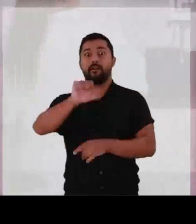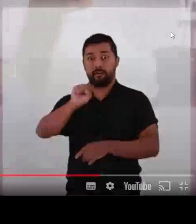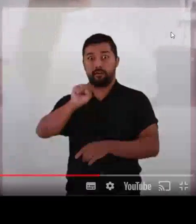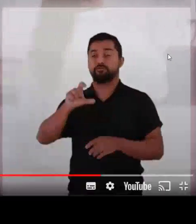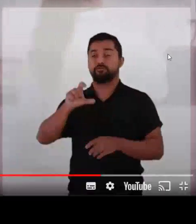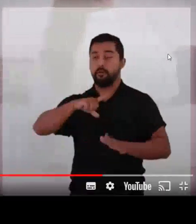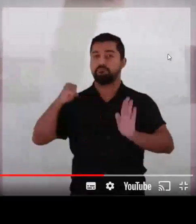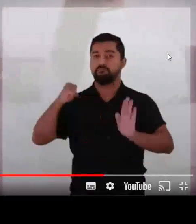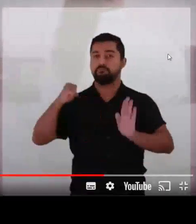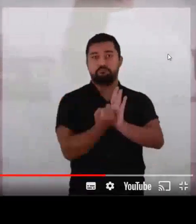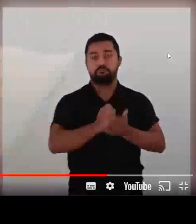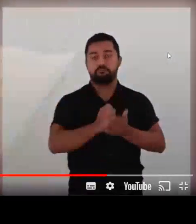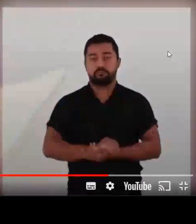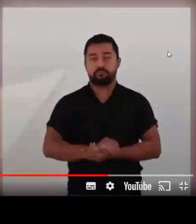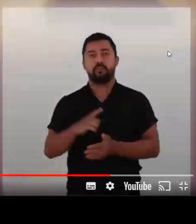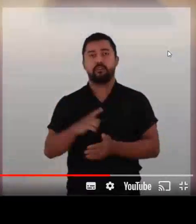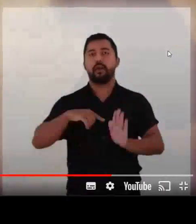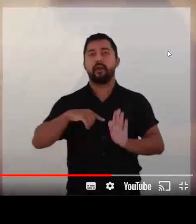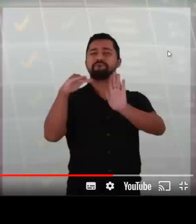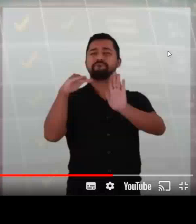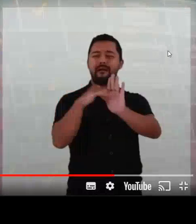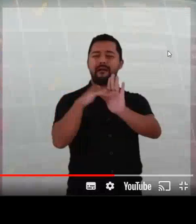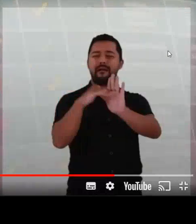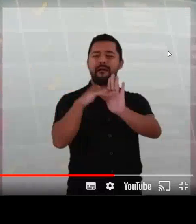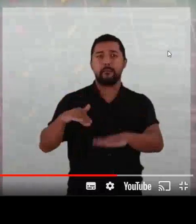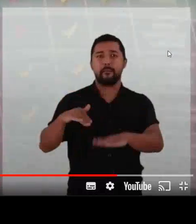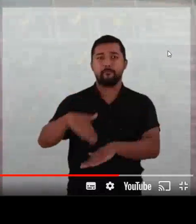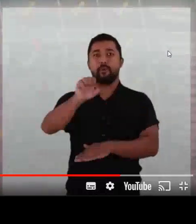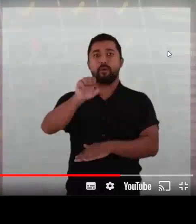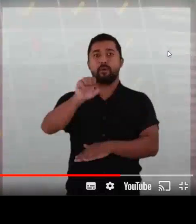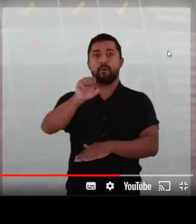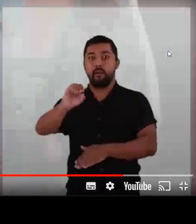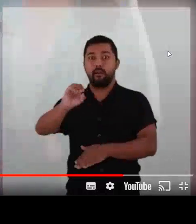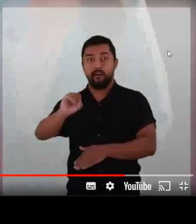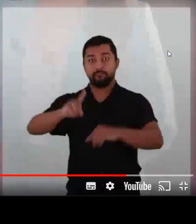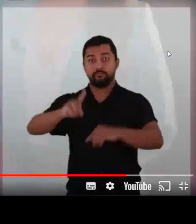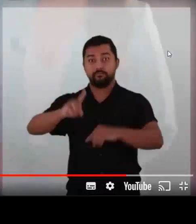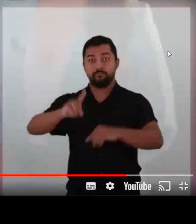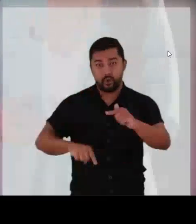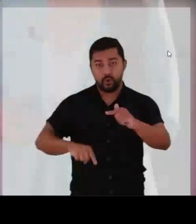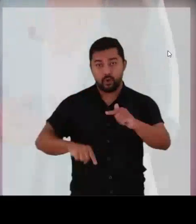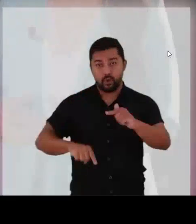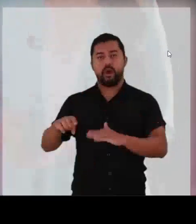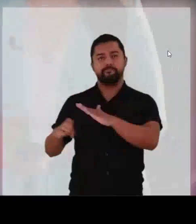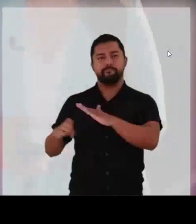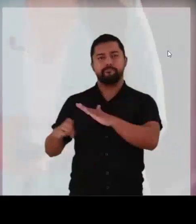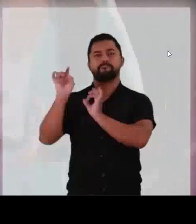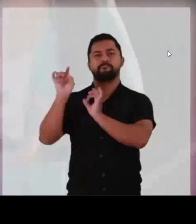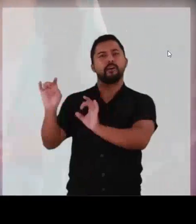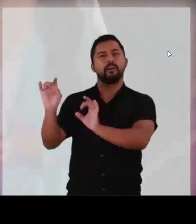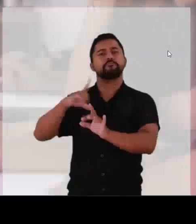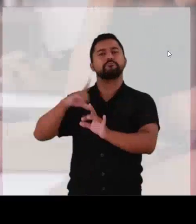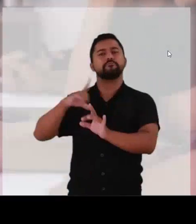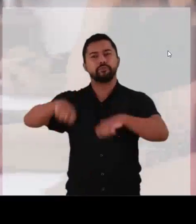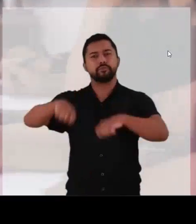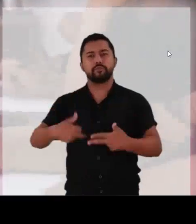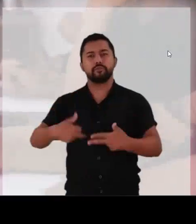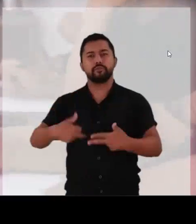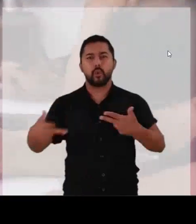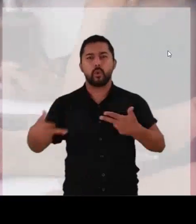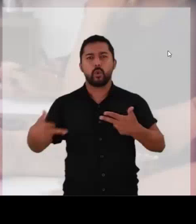9001, onde é certificada. Com um portfólio de mais de 800 produtos, a Lubrichemical se destaca por fornecer